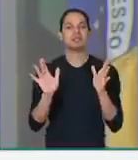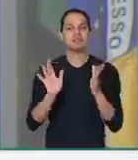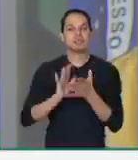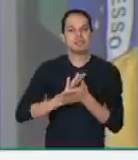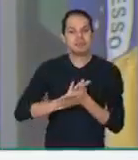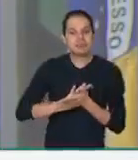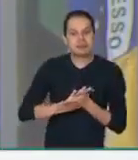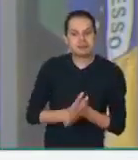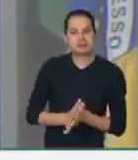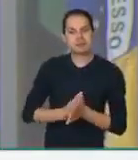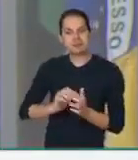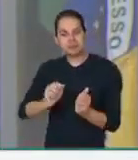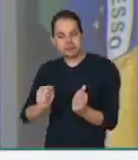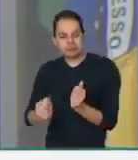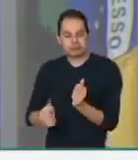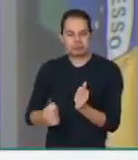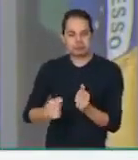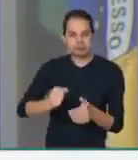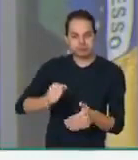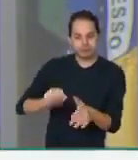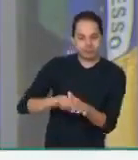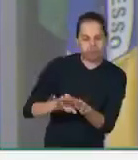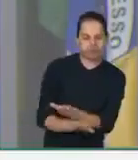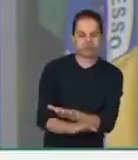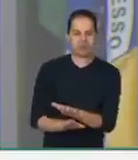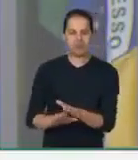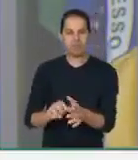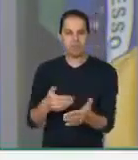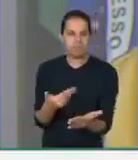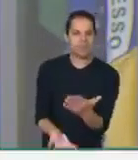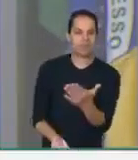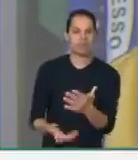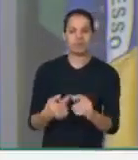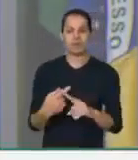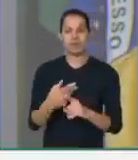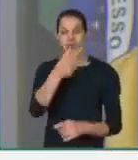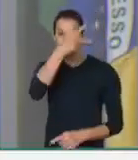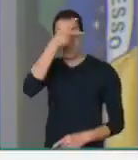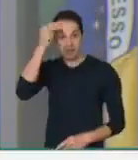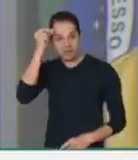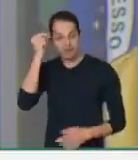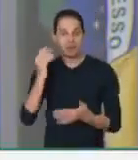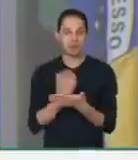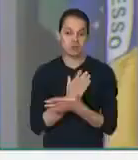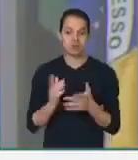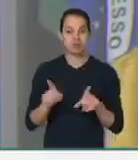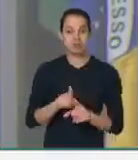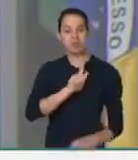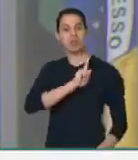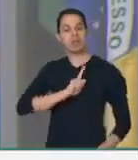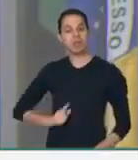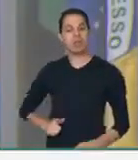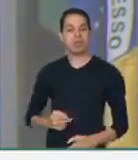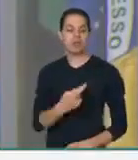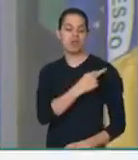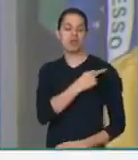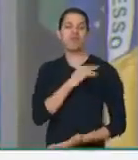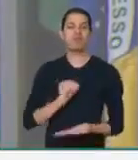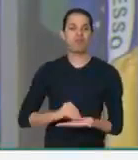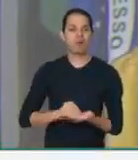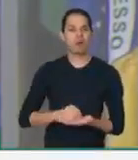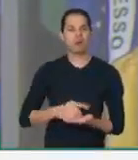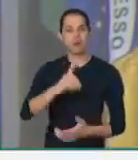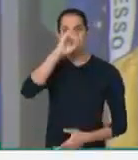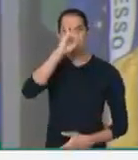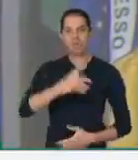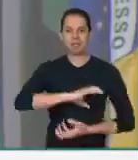suprimida há muito tempo suprimida por alguns prefeitos e governadores e responsáveis que decretam Loki